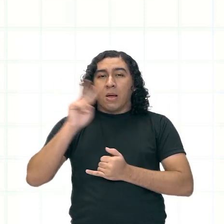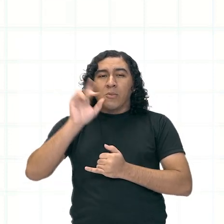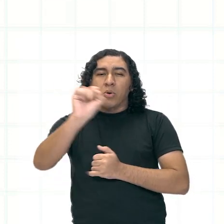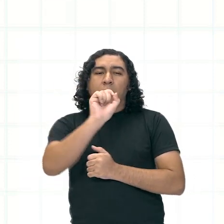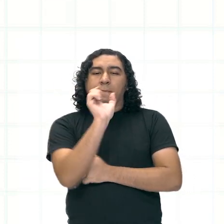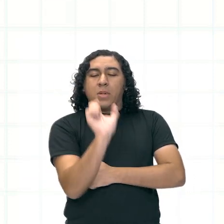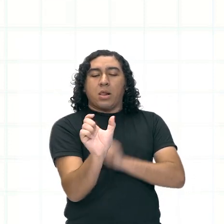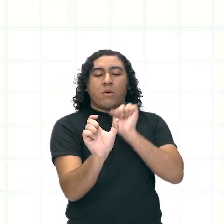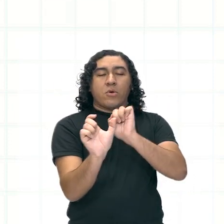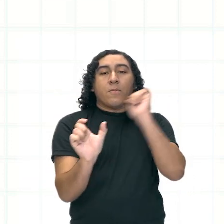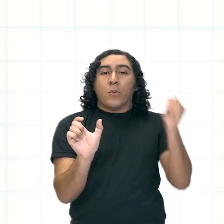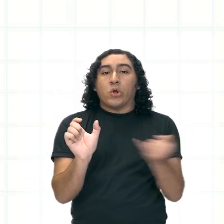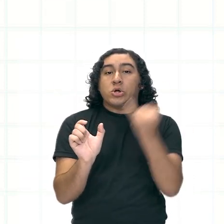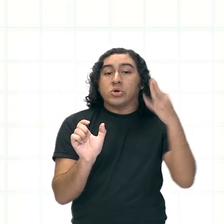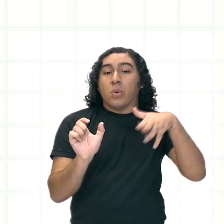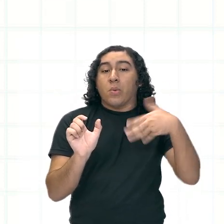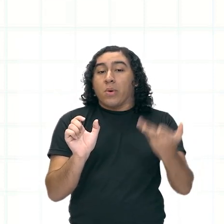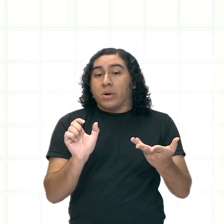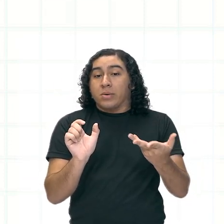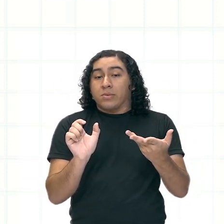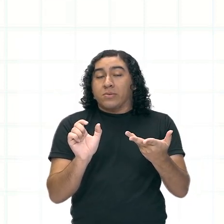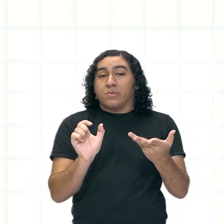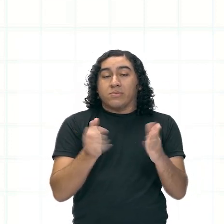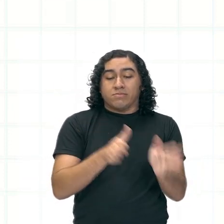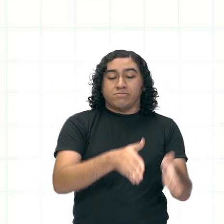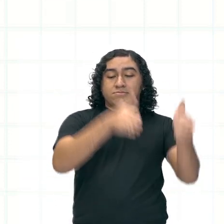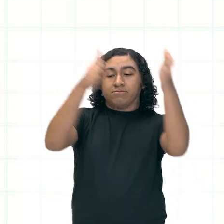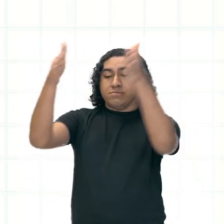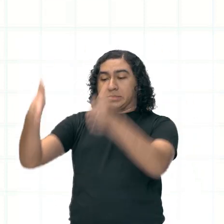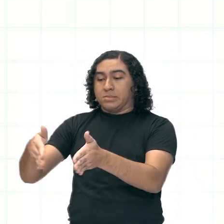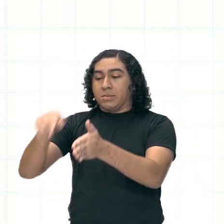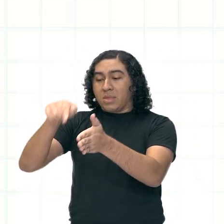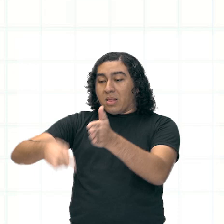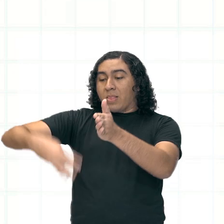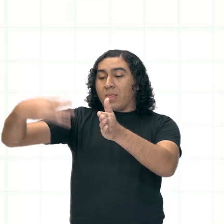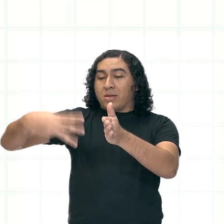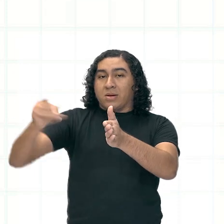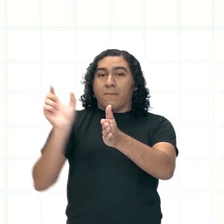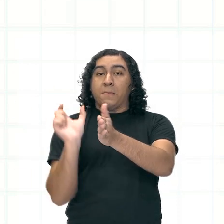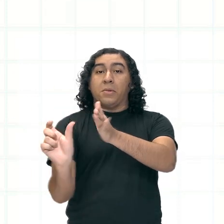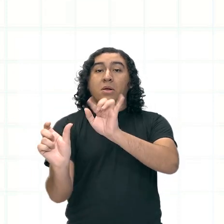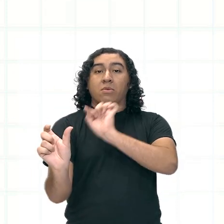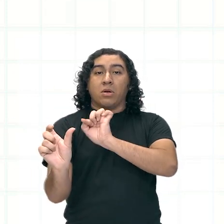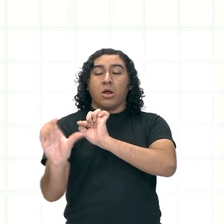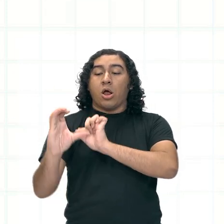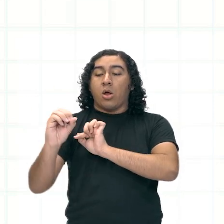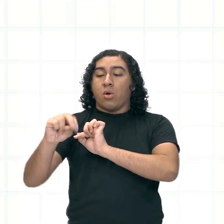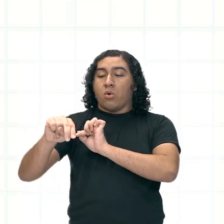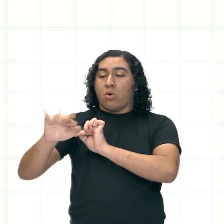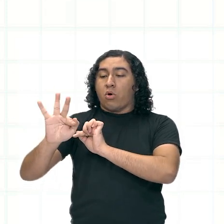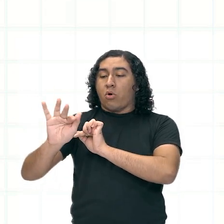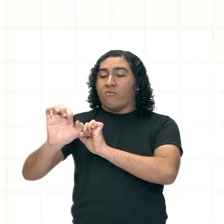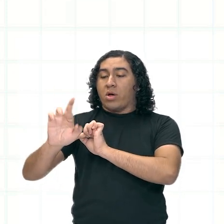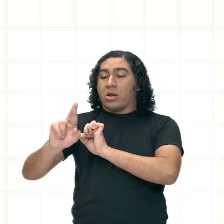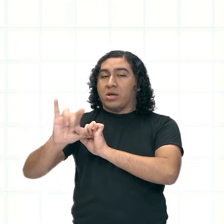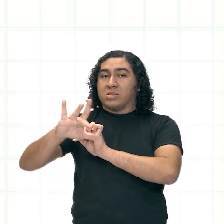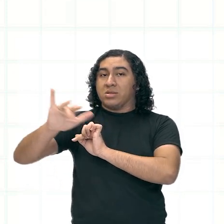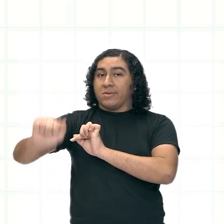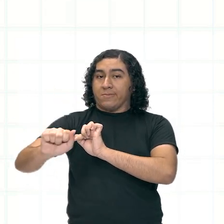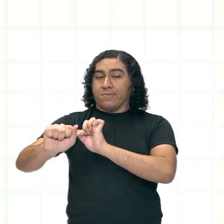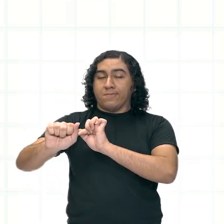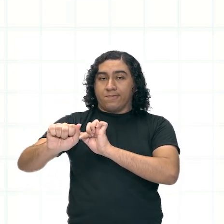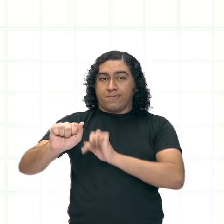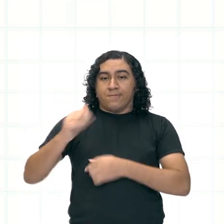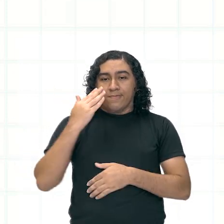palavra mais importante desse enunciado é exatamente a palavra Conferência, certo?